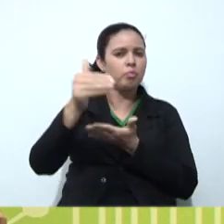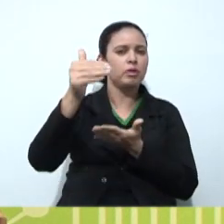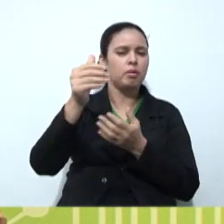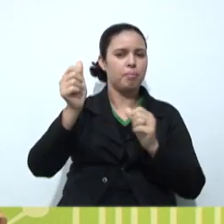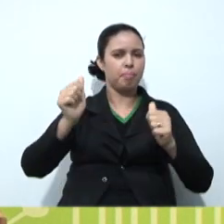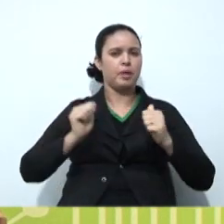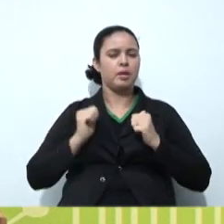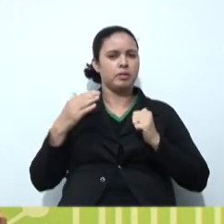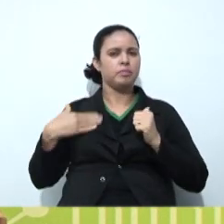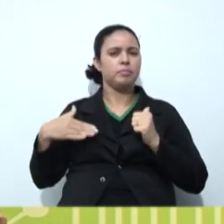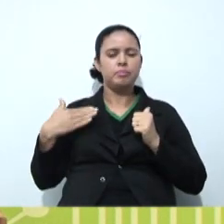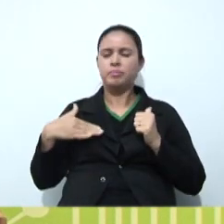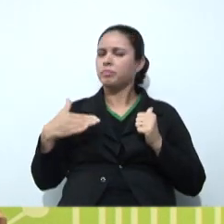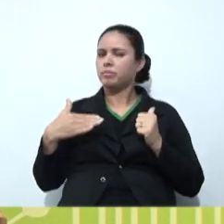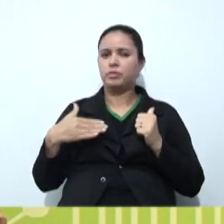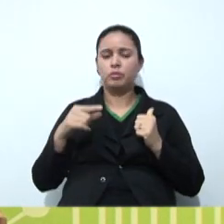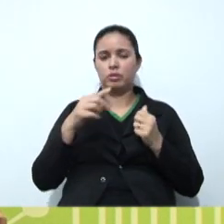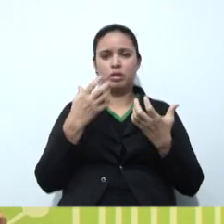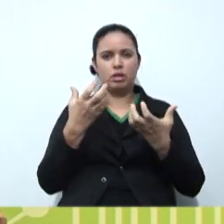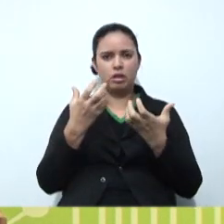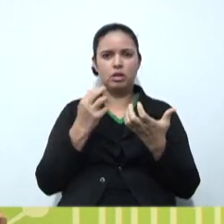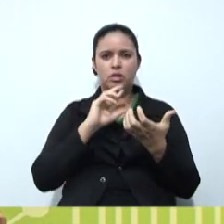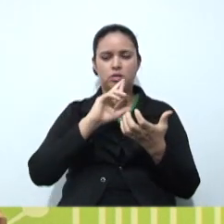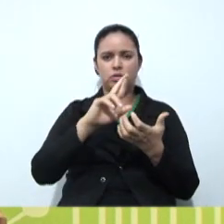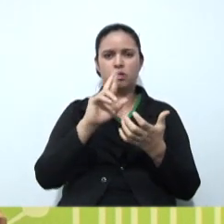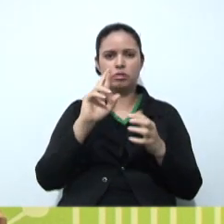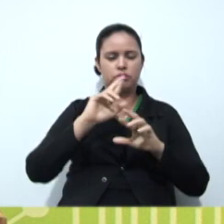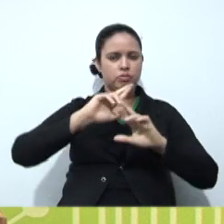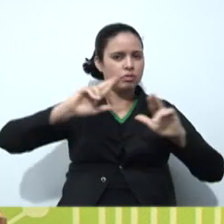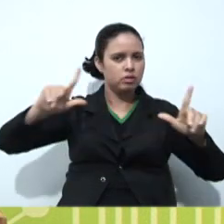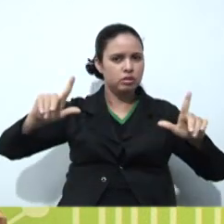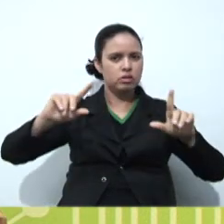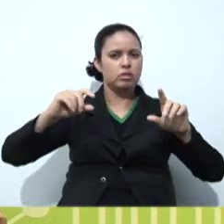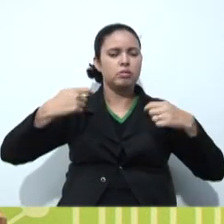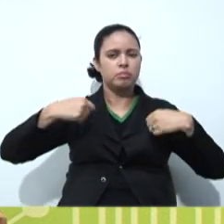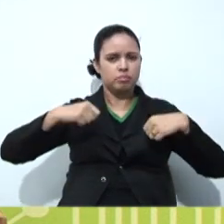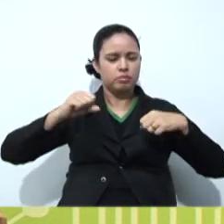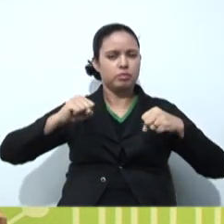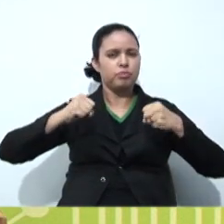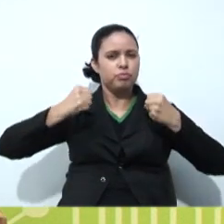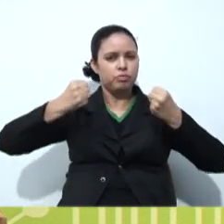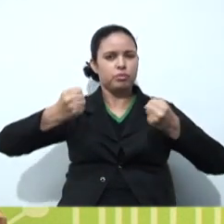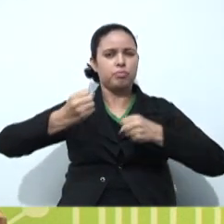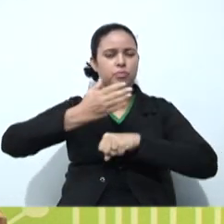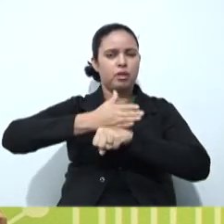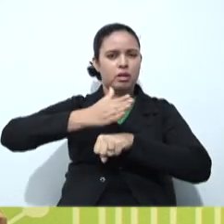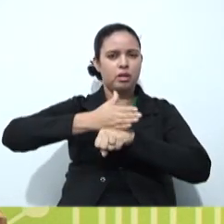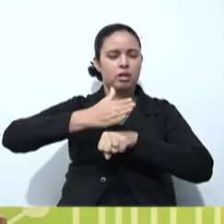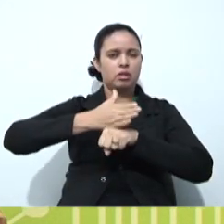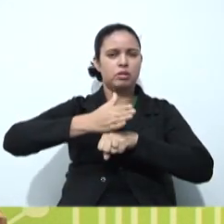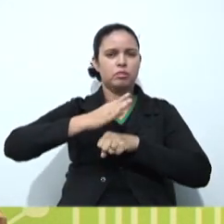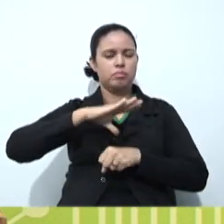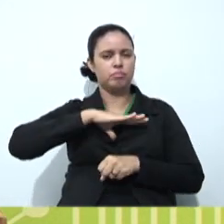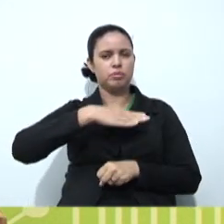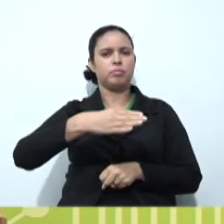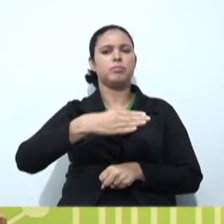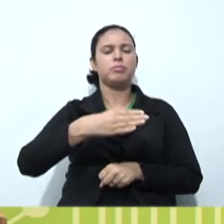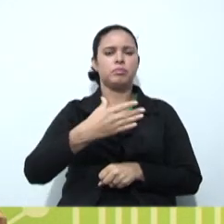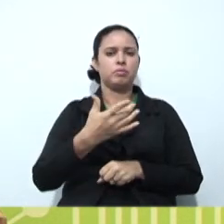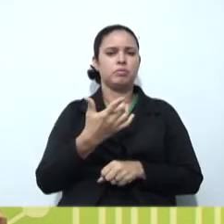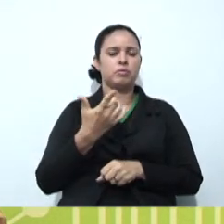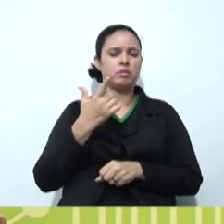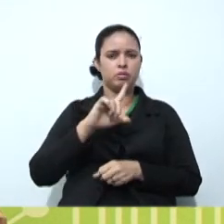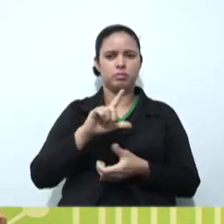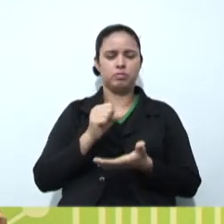fique parado. Se você quer ter resultados diferentes, você também precisa ter práticas e atitudes diferentes que vão te